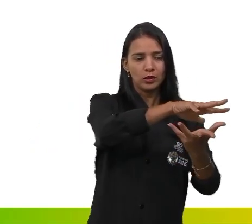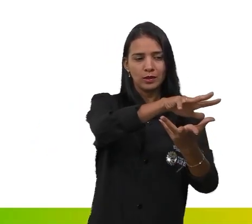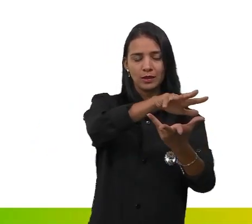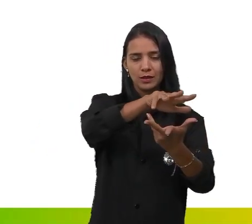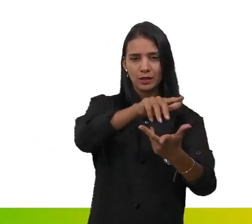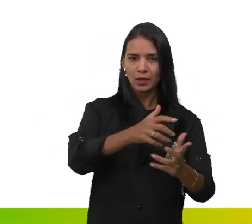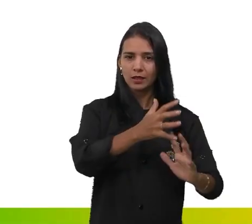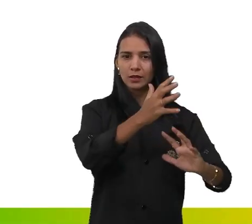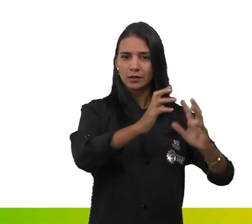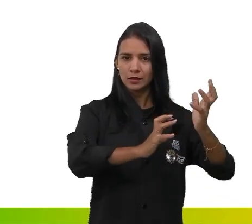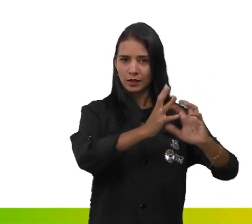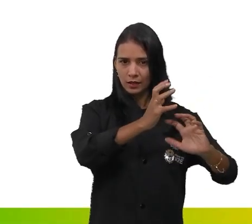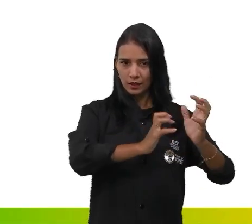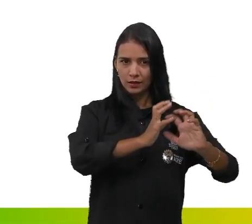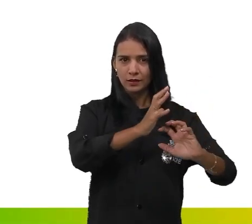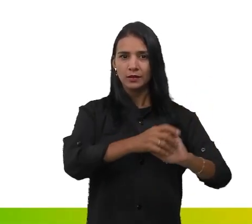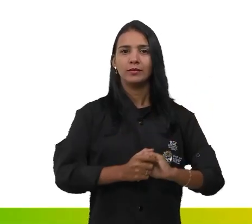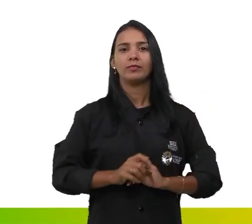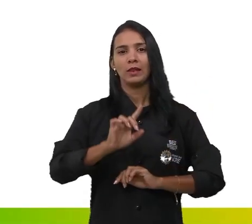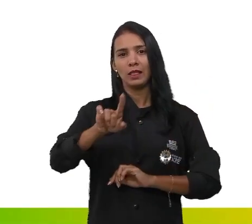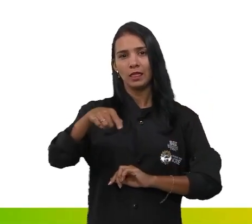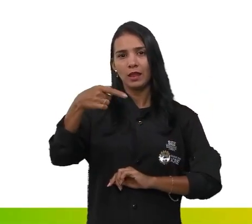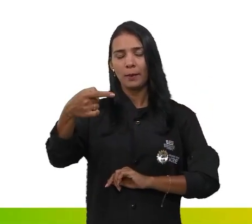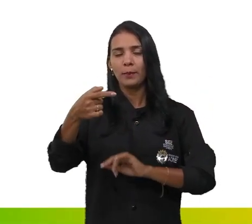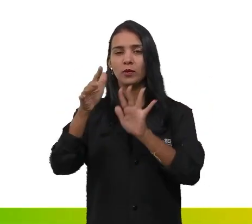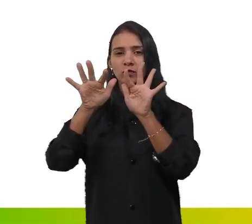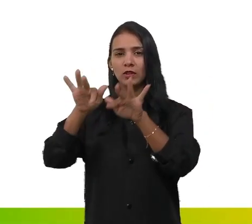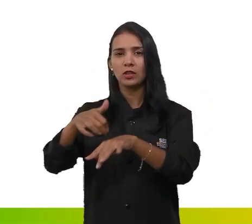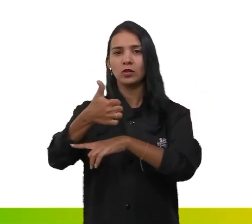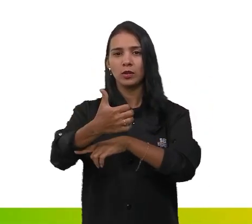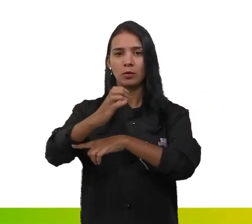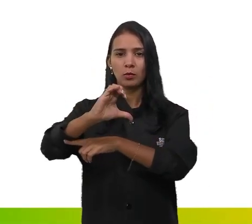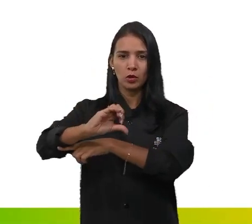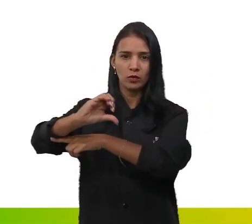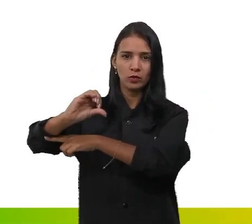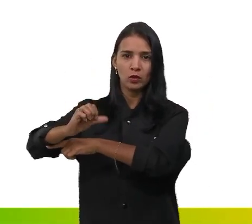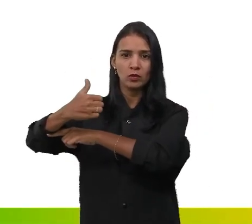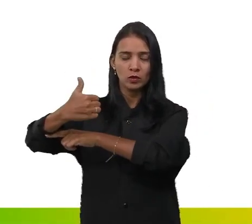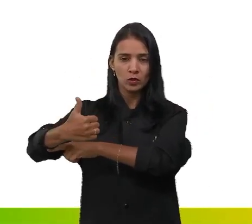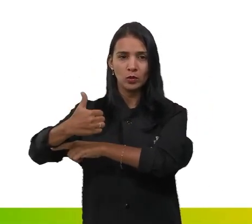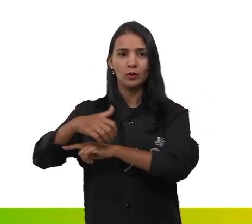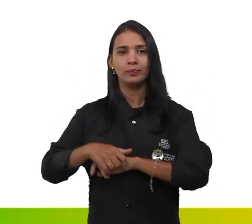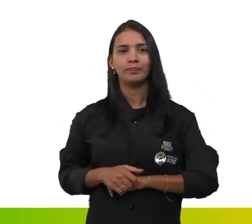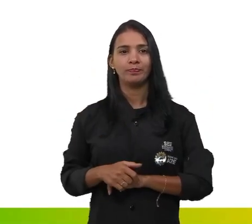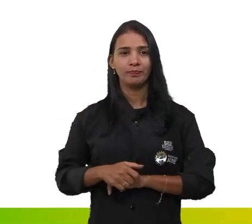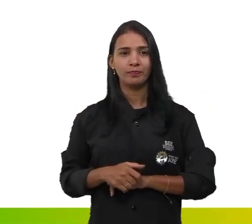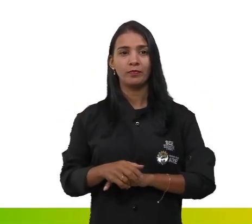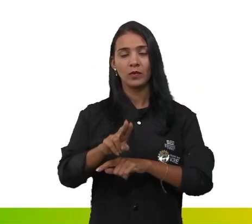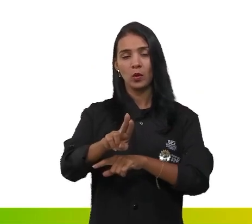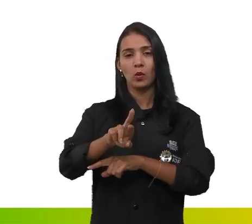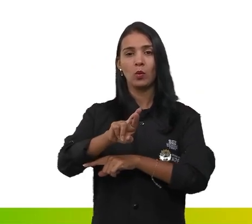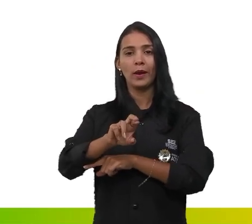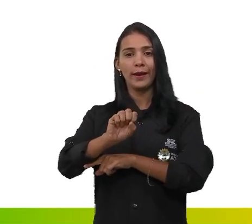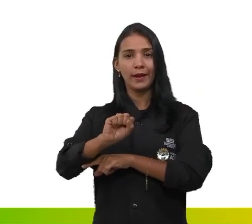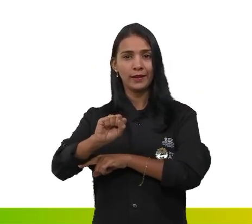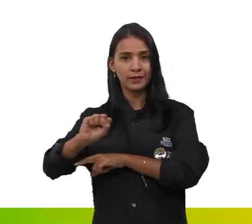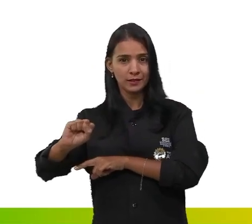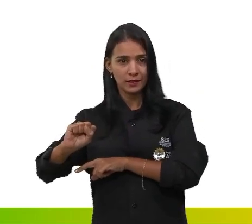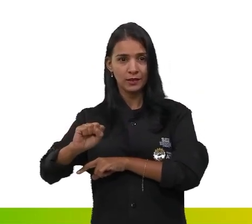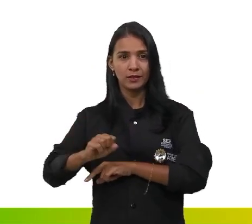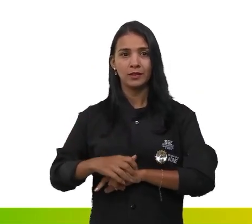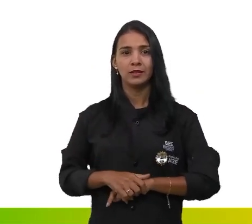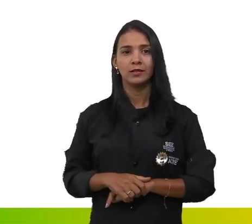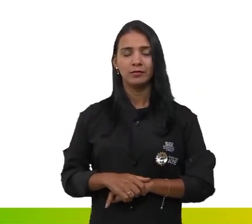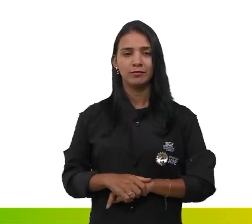a dissolução da URSS, ou seja, com a finalização da chamada União Soviética